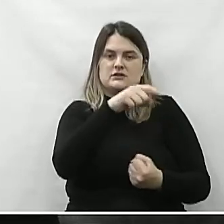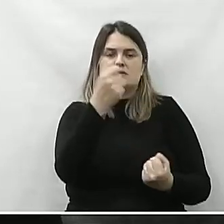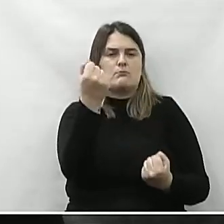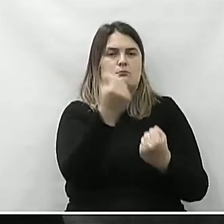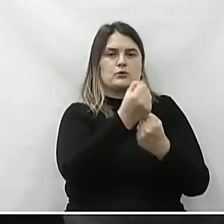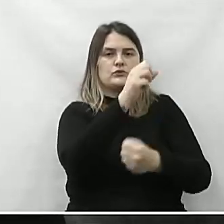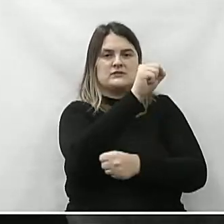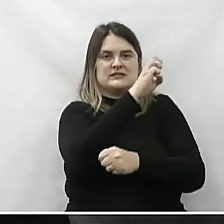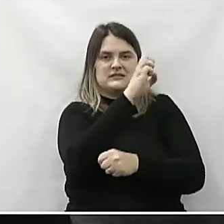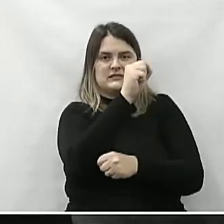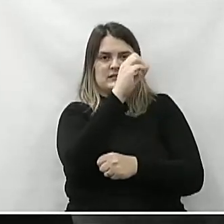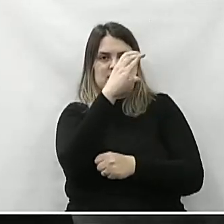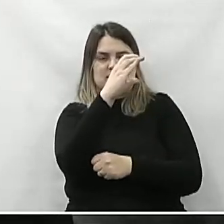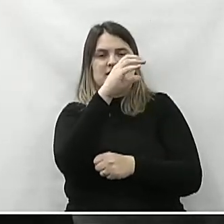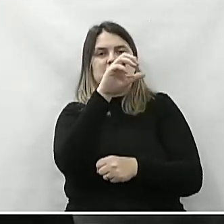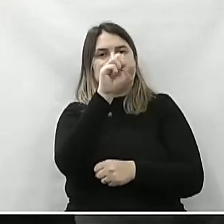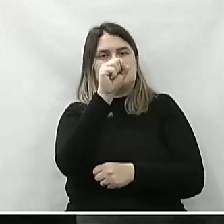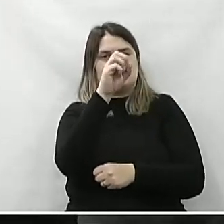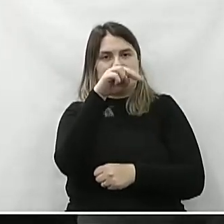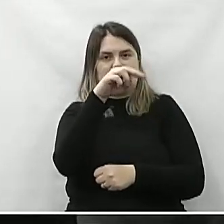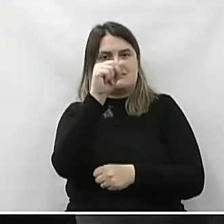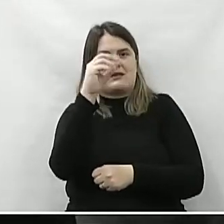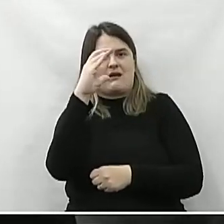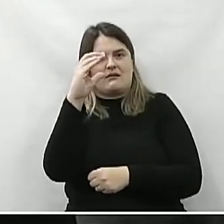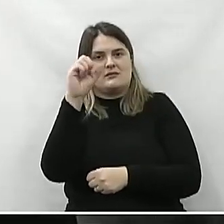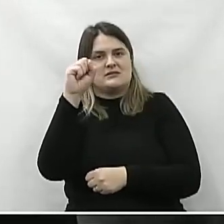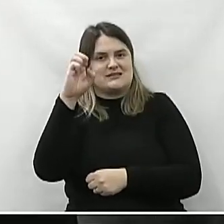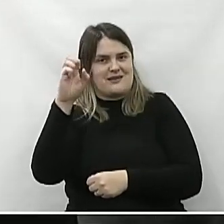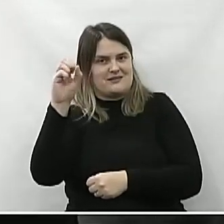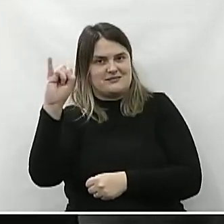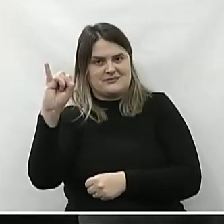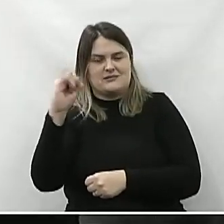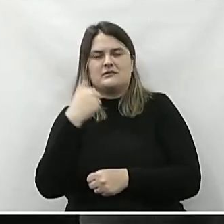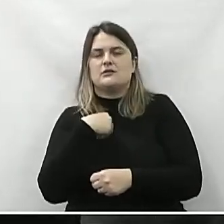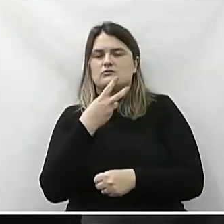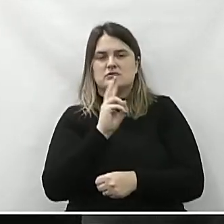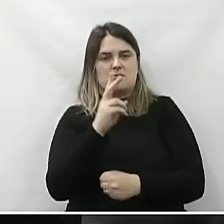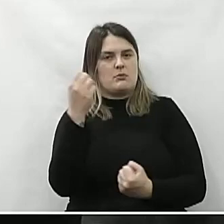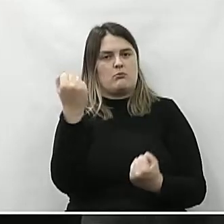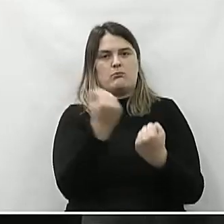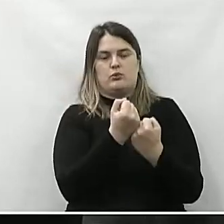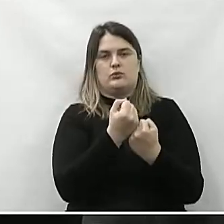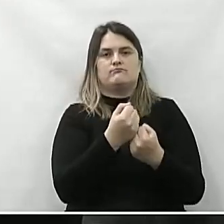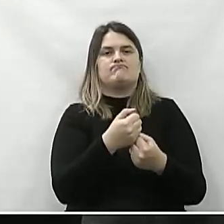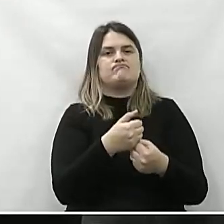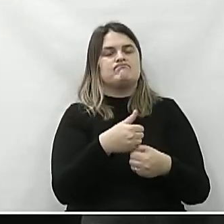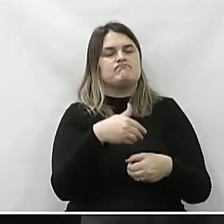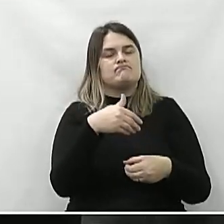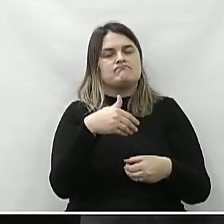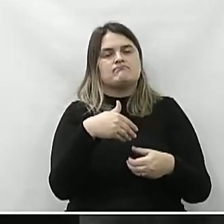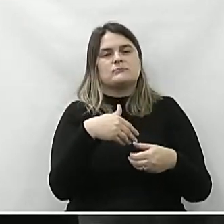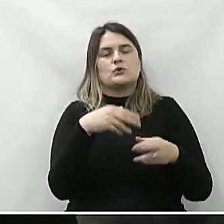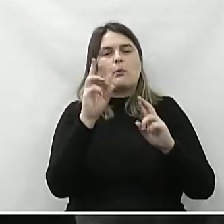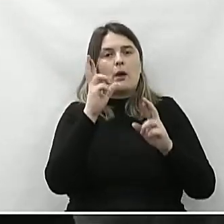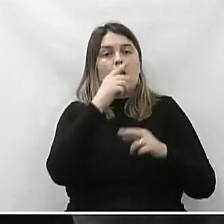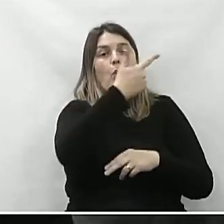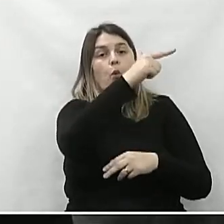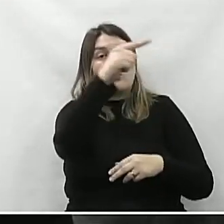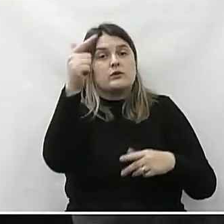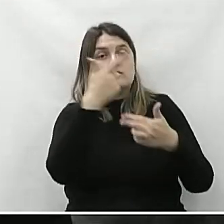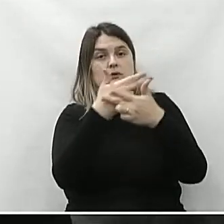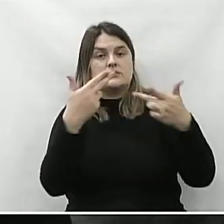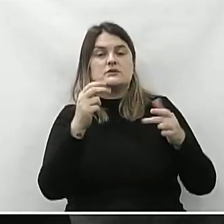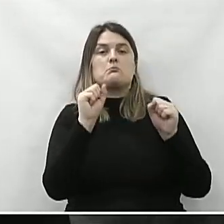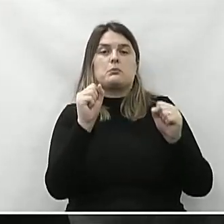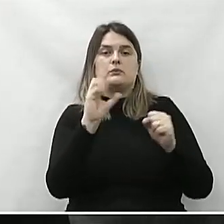do Senac do Sesi então eu faço votos aí que mais ações como essa né possam